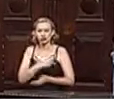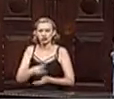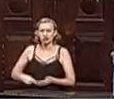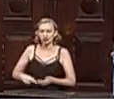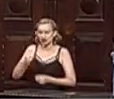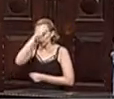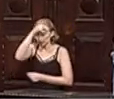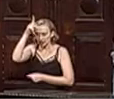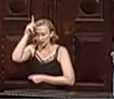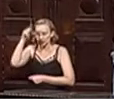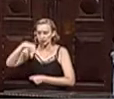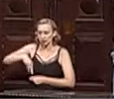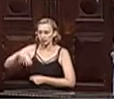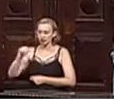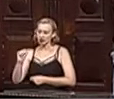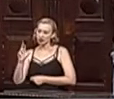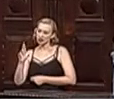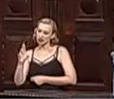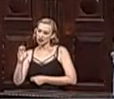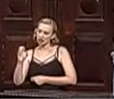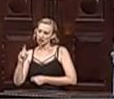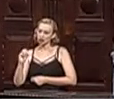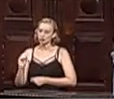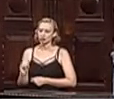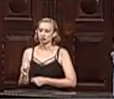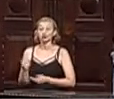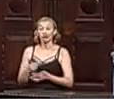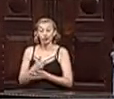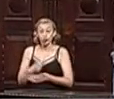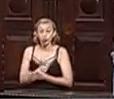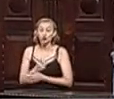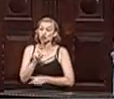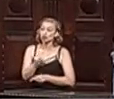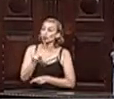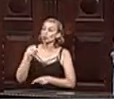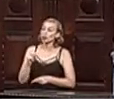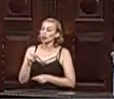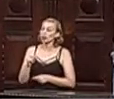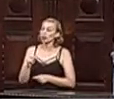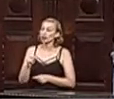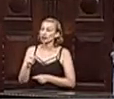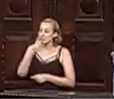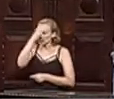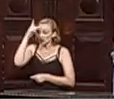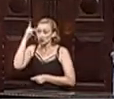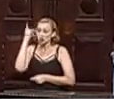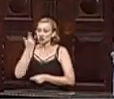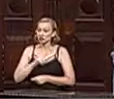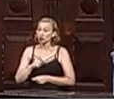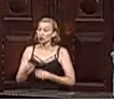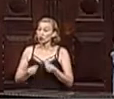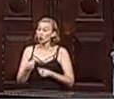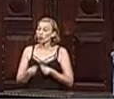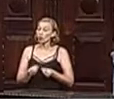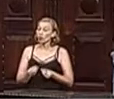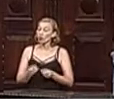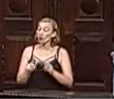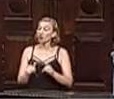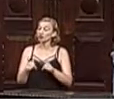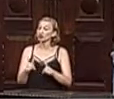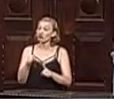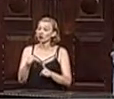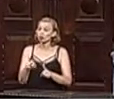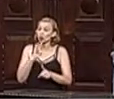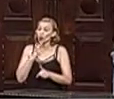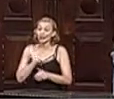prefeito Marcelo Crivella errou ao nomear para presidente da Conlurb o senhor Rubens Teixeira. Pela falta de